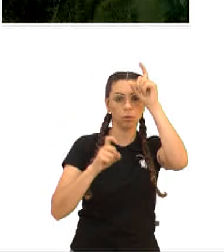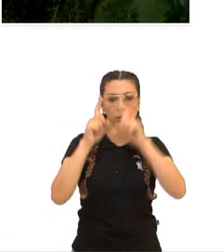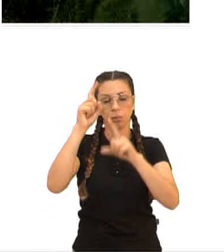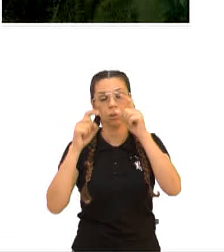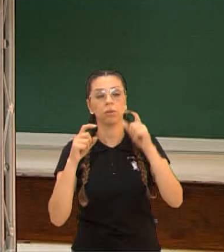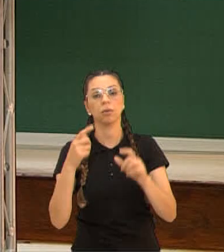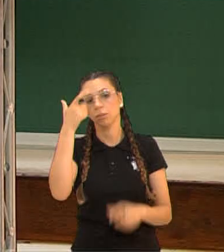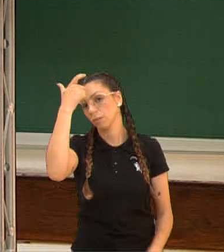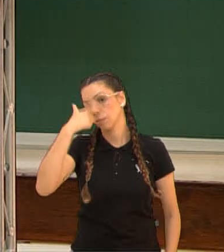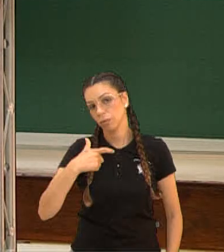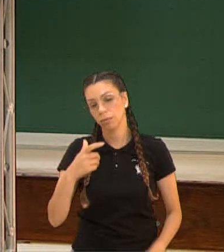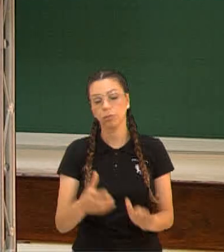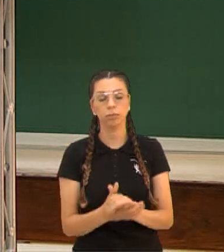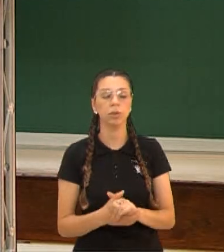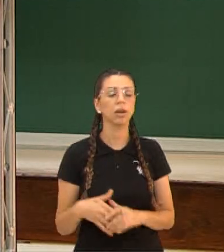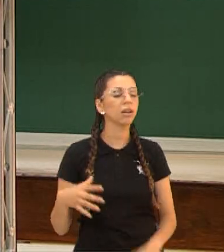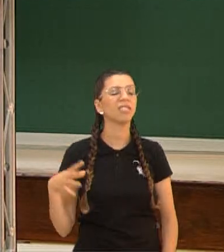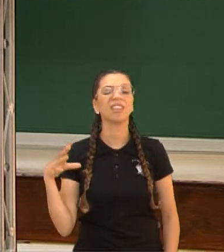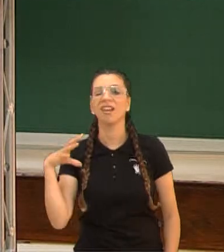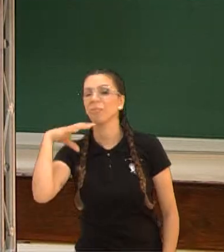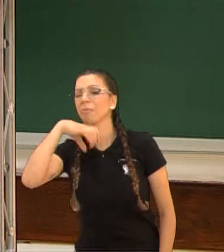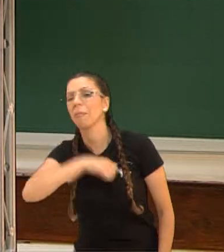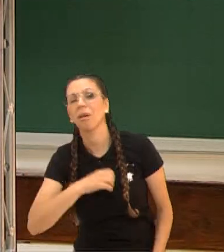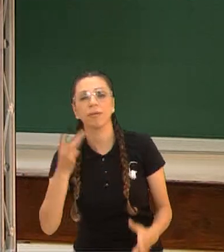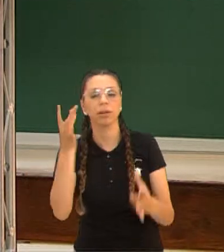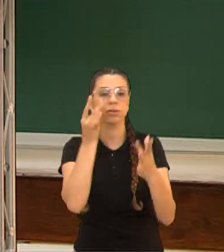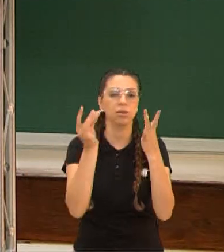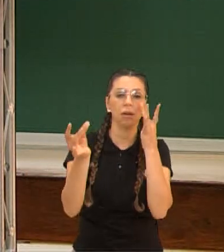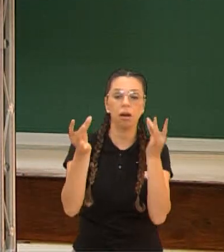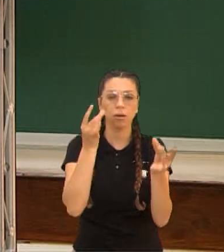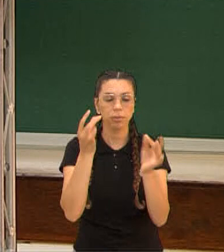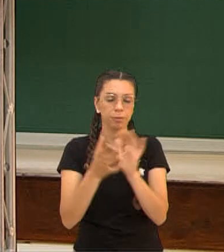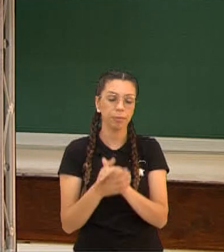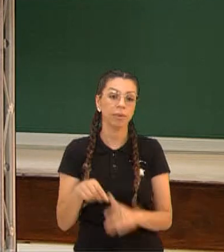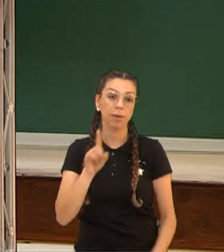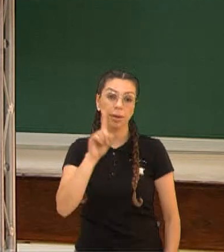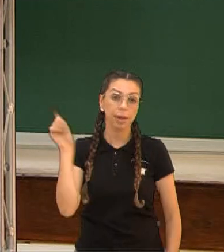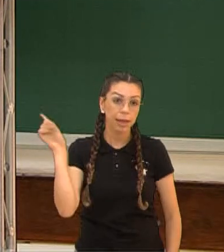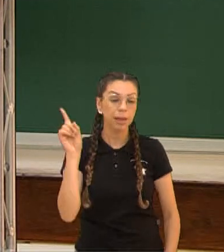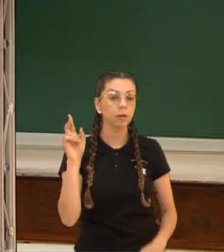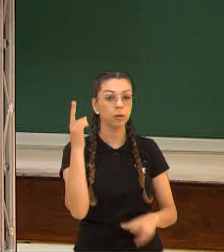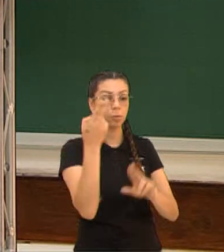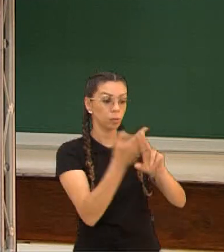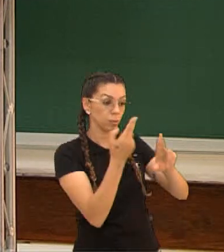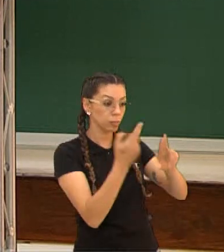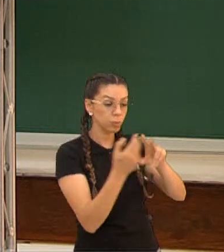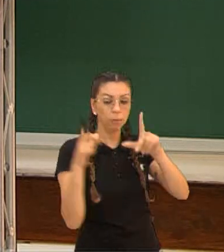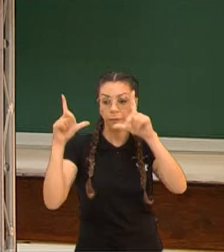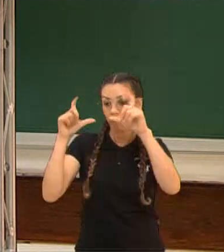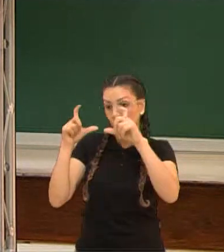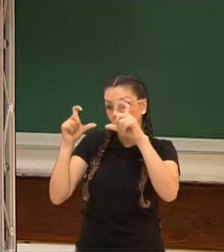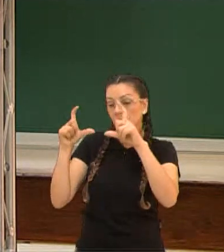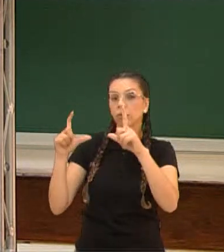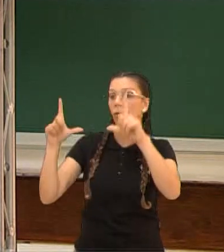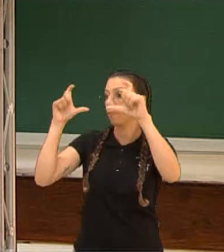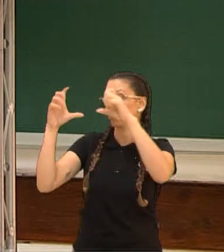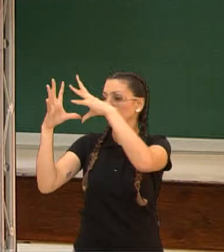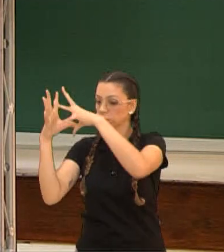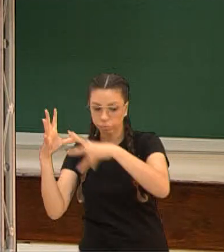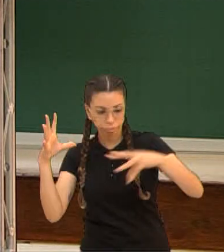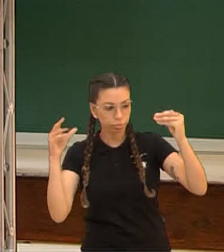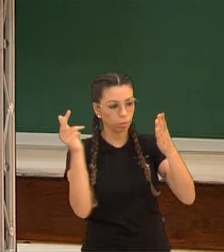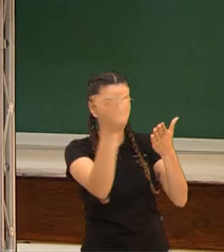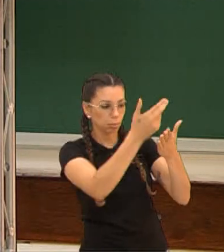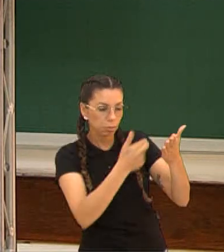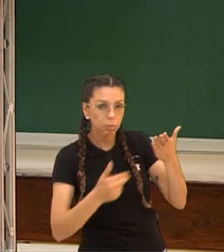de bailados. Pessoal, ele foi o que mais utilizou a fotografia como recurso, tá? Ele é muito